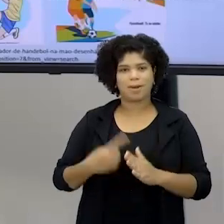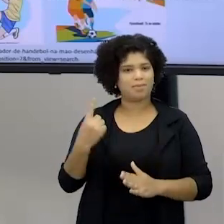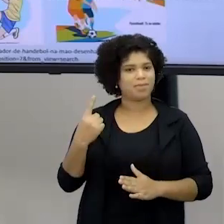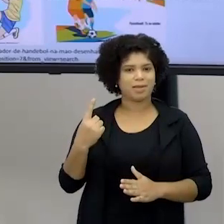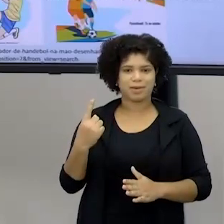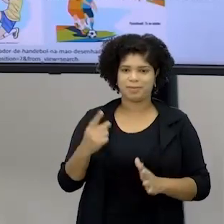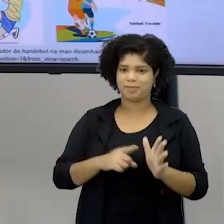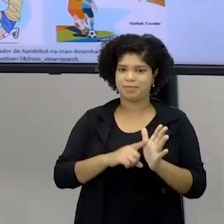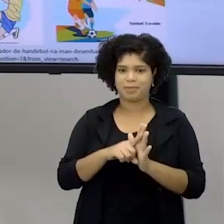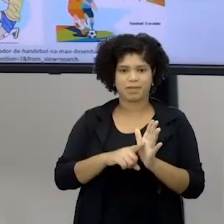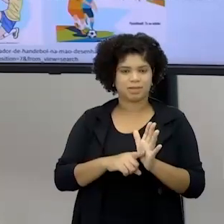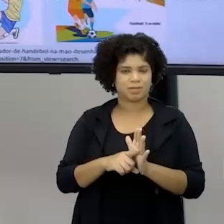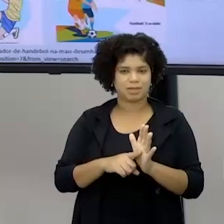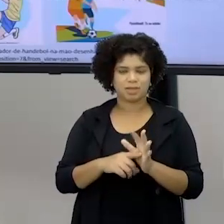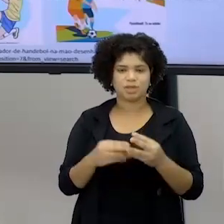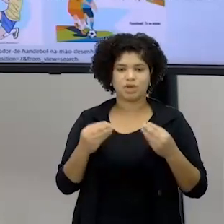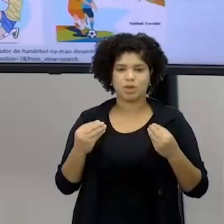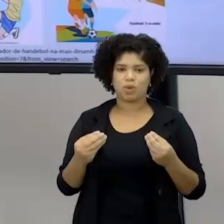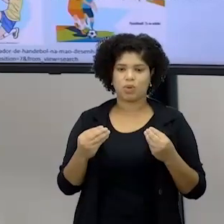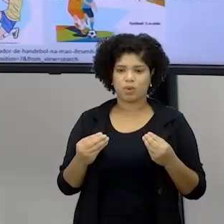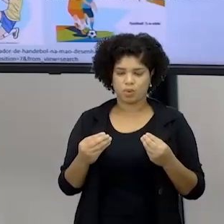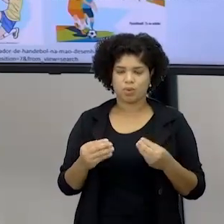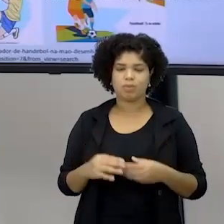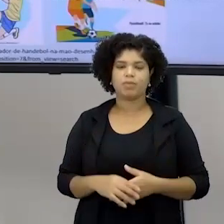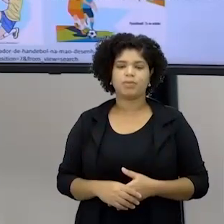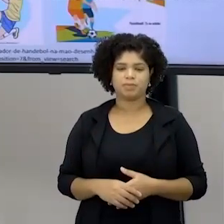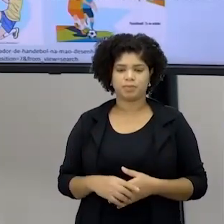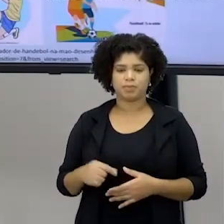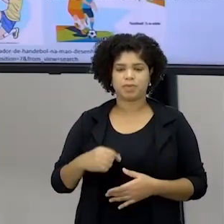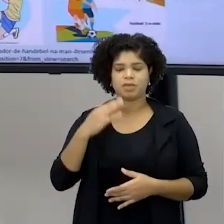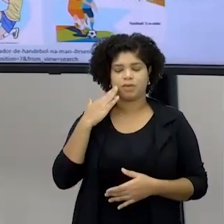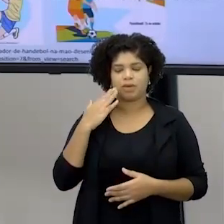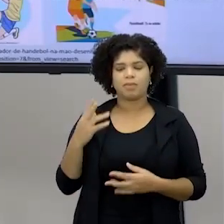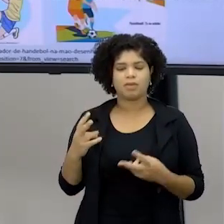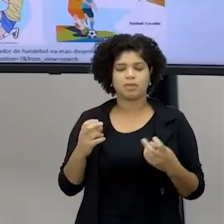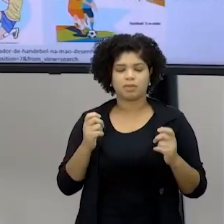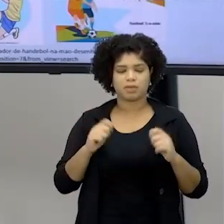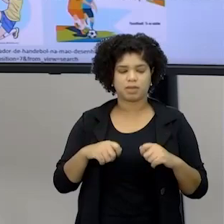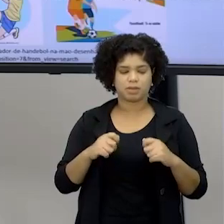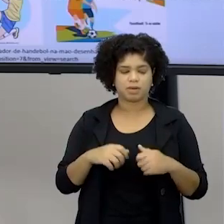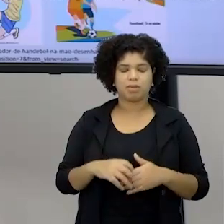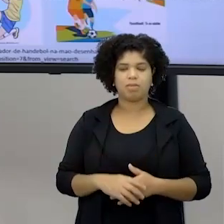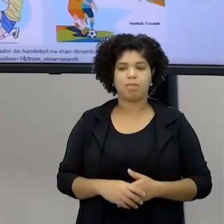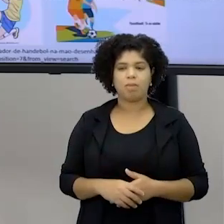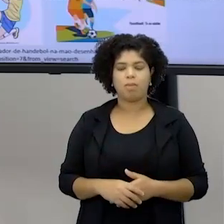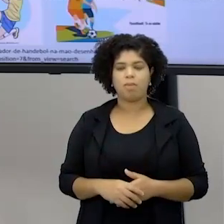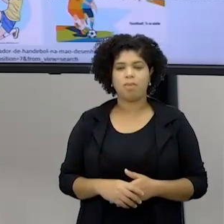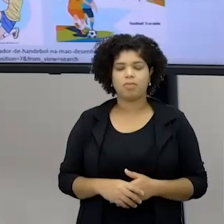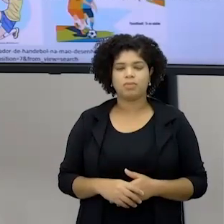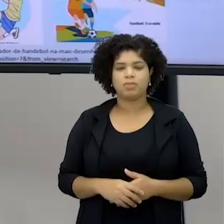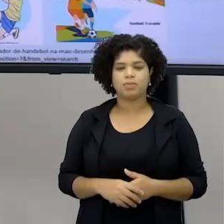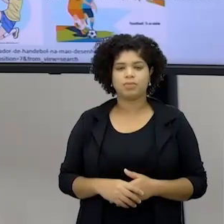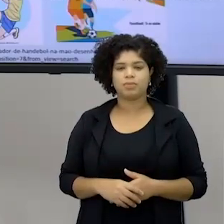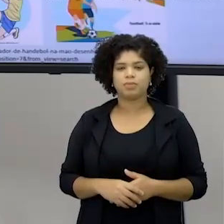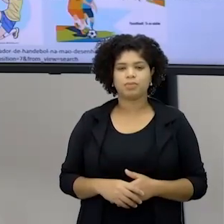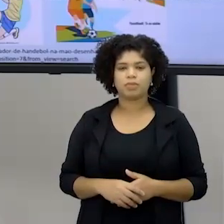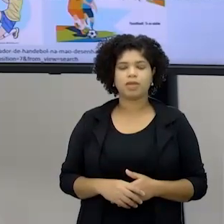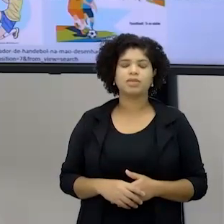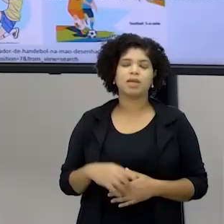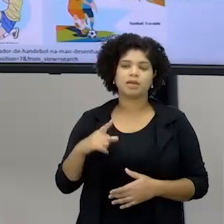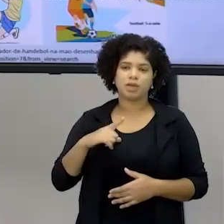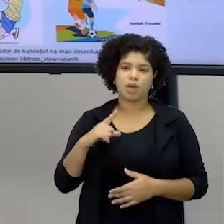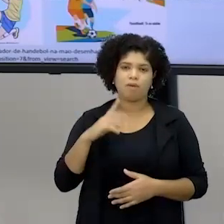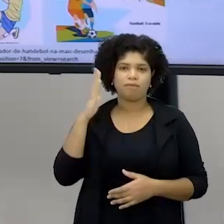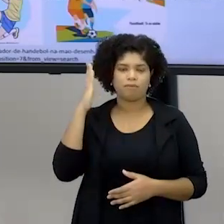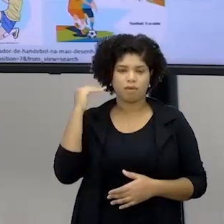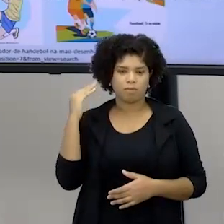pesquisas. Gente, isso é incrível, vocês vão poder verificar depois isso aí comigo. Aí a gente tem, né, ele é o mais popular do mundo,